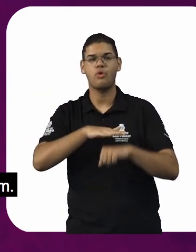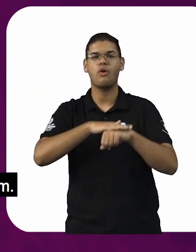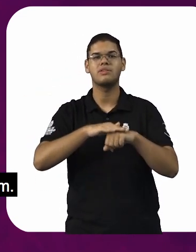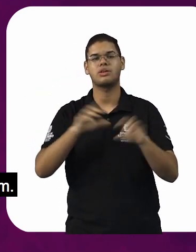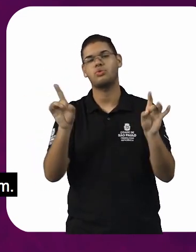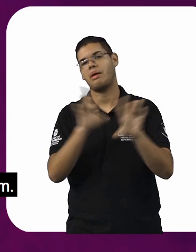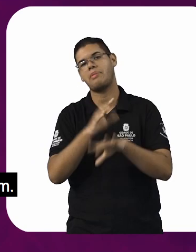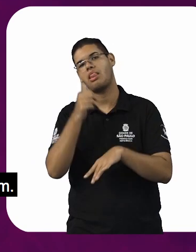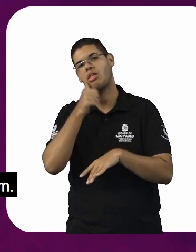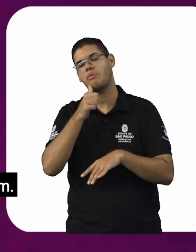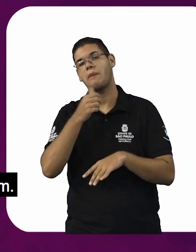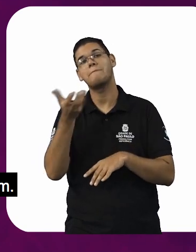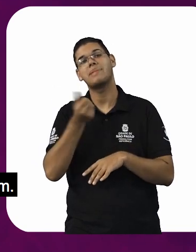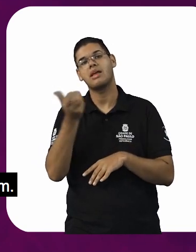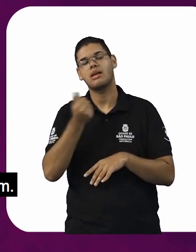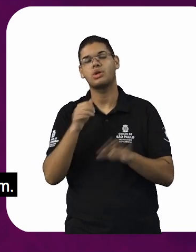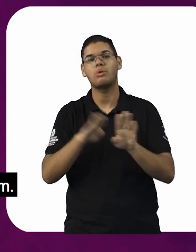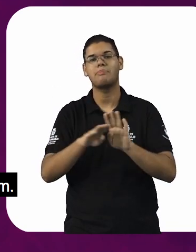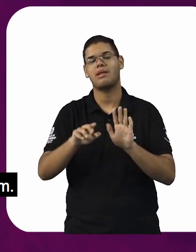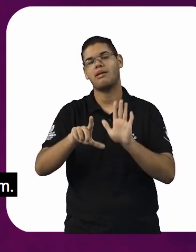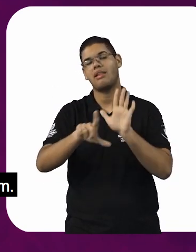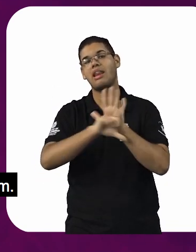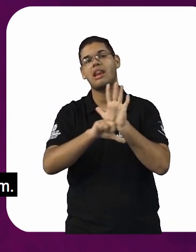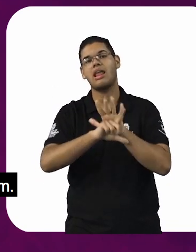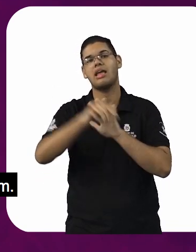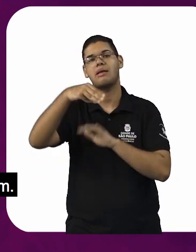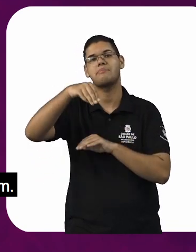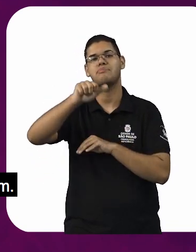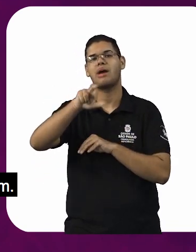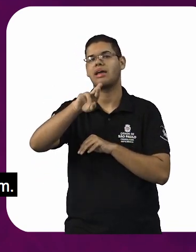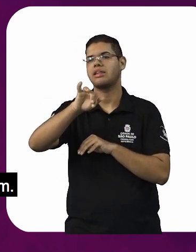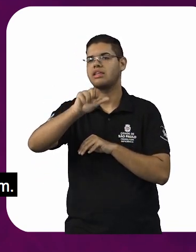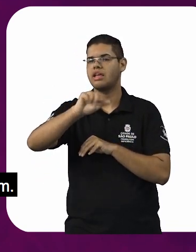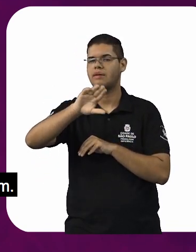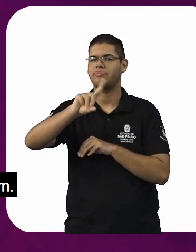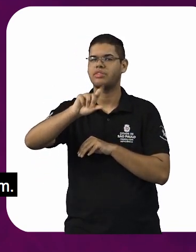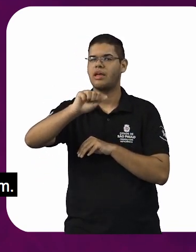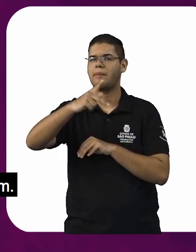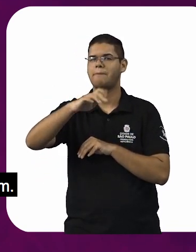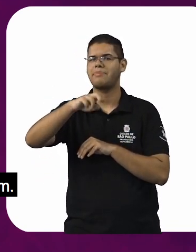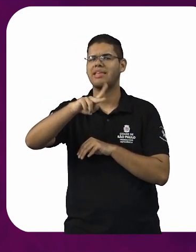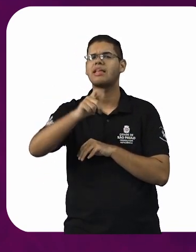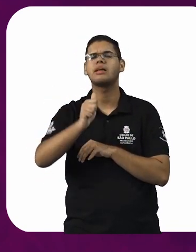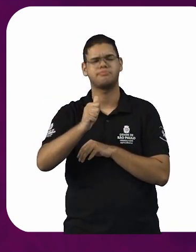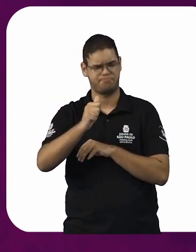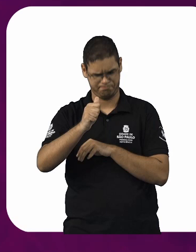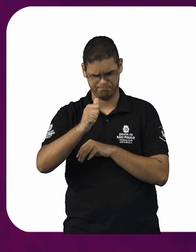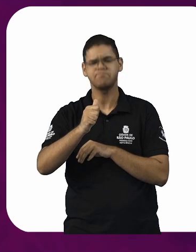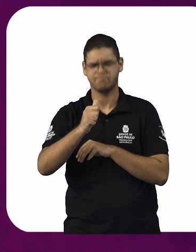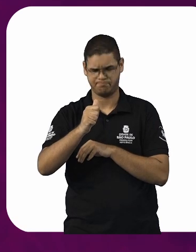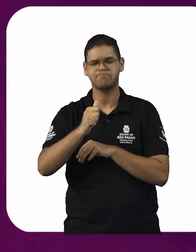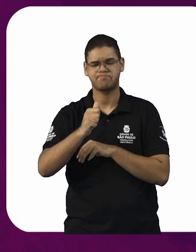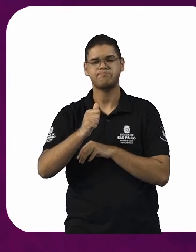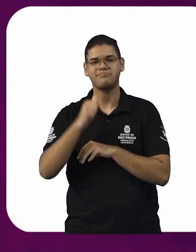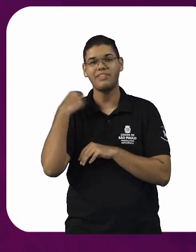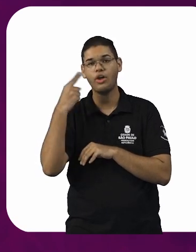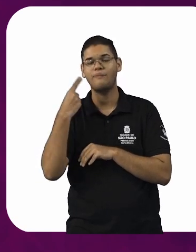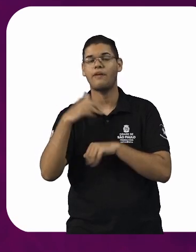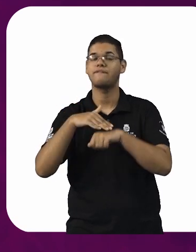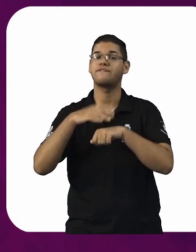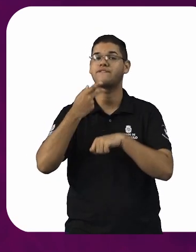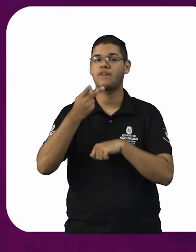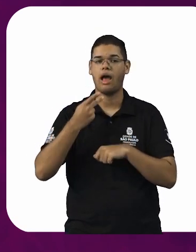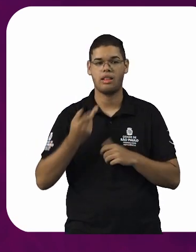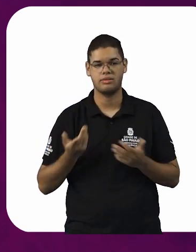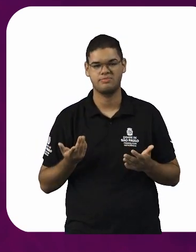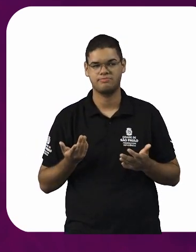da Penha, você tem resistência da delegacia. Advogados feministas me falam, aí, com a minha ousadia argumentativa, né,